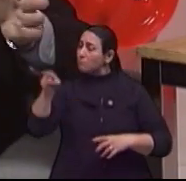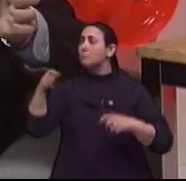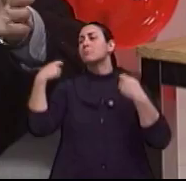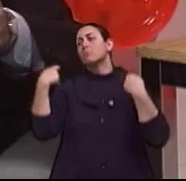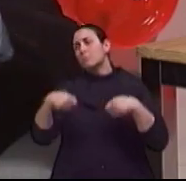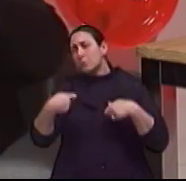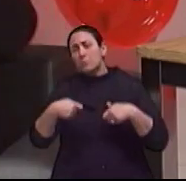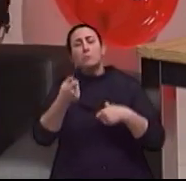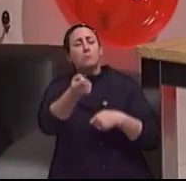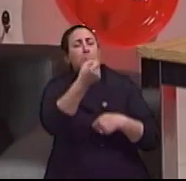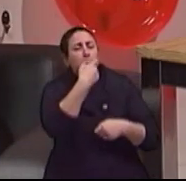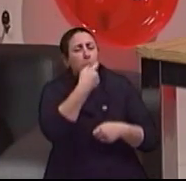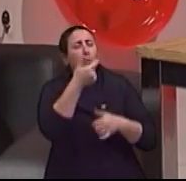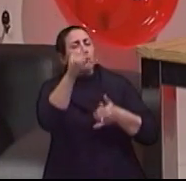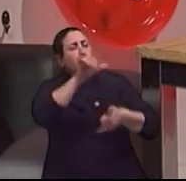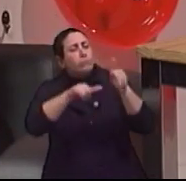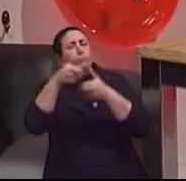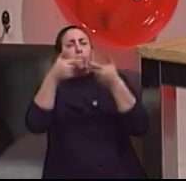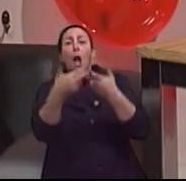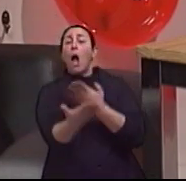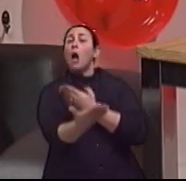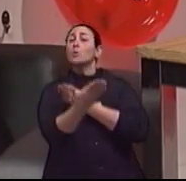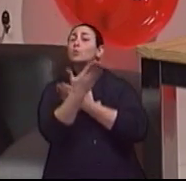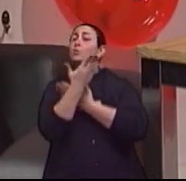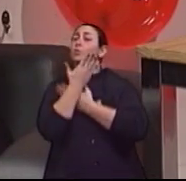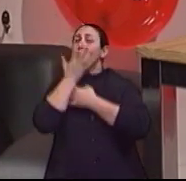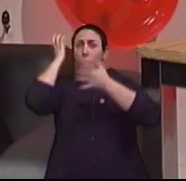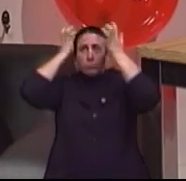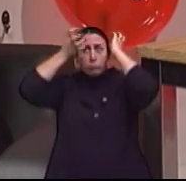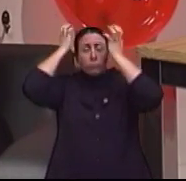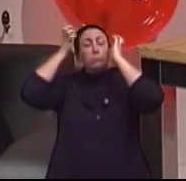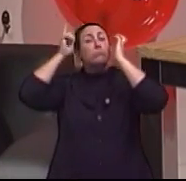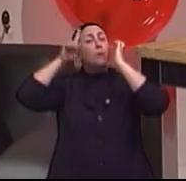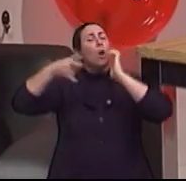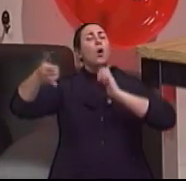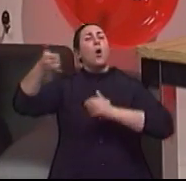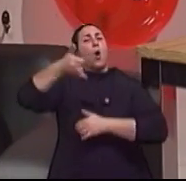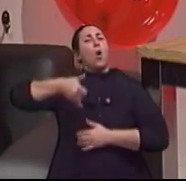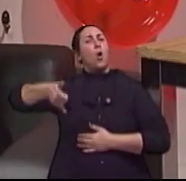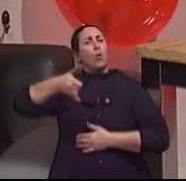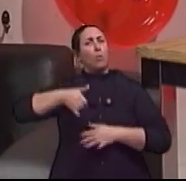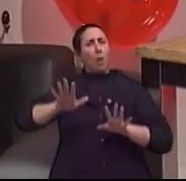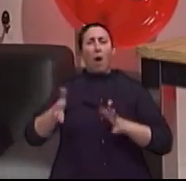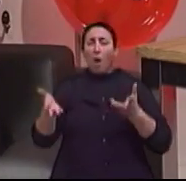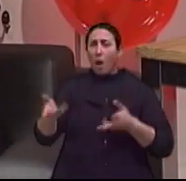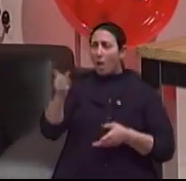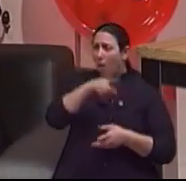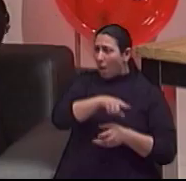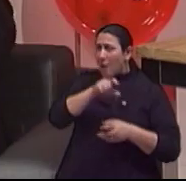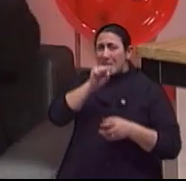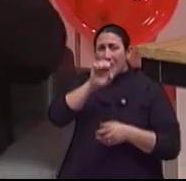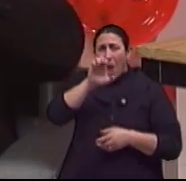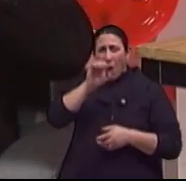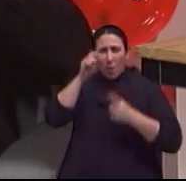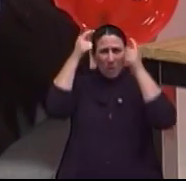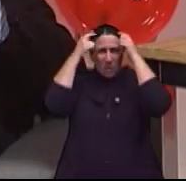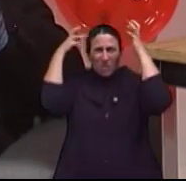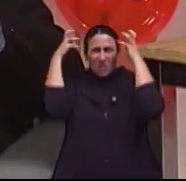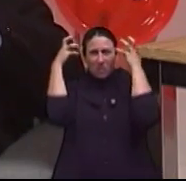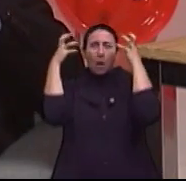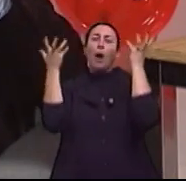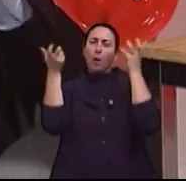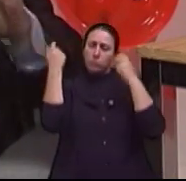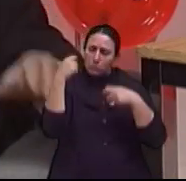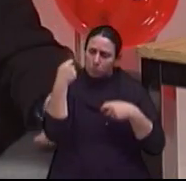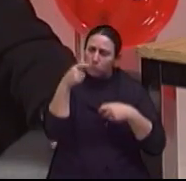cabelo se é para um cabelo dermatite borre padrão seco é pro padrão seco então o que que